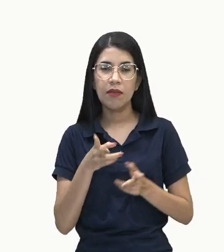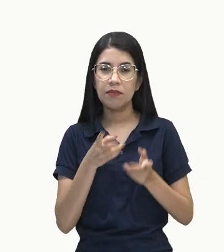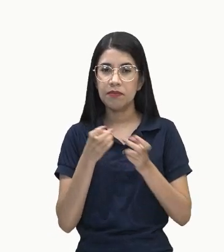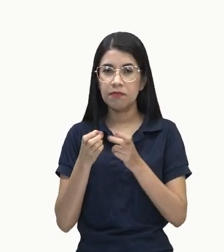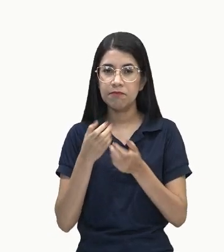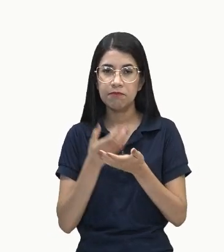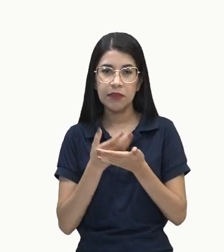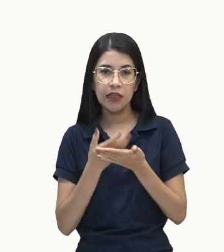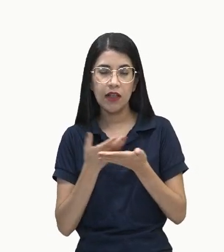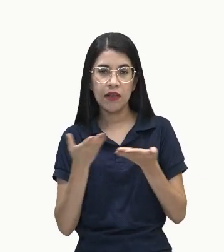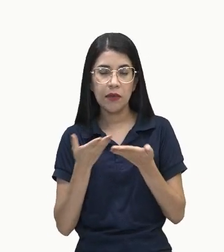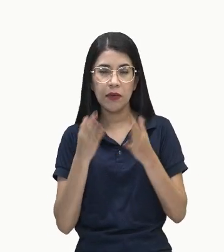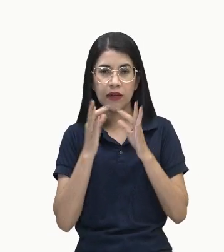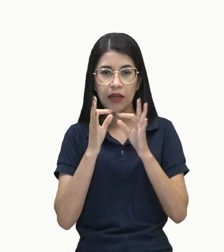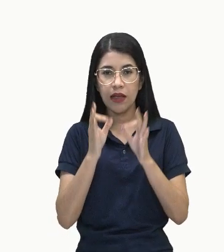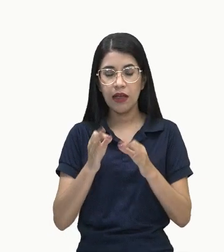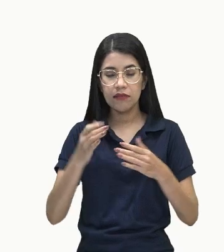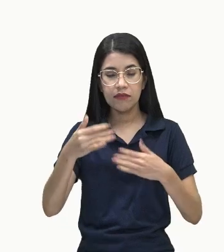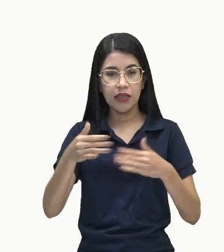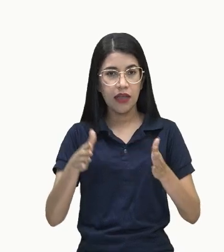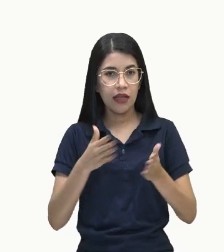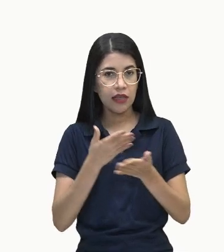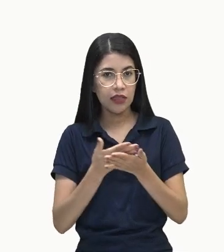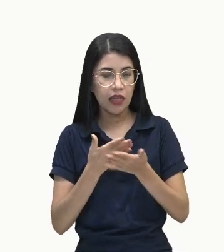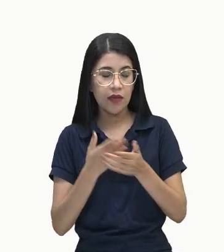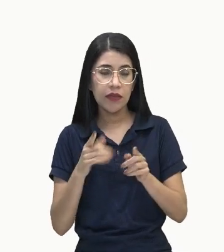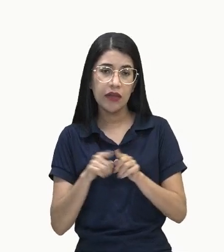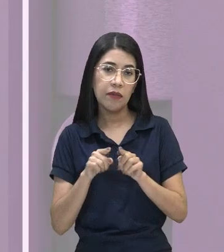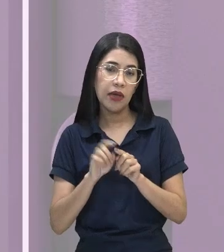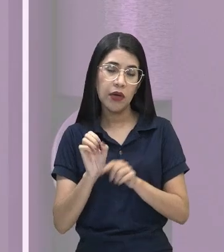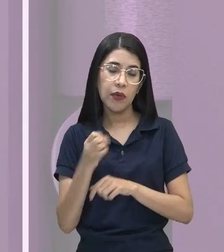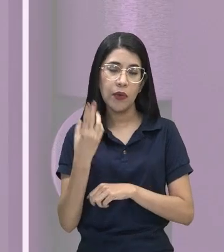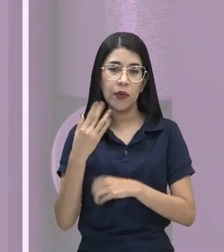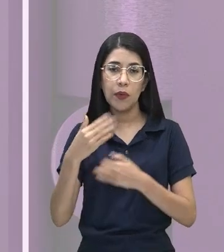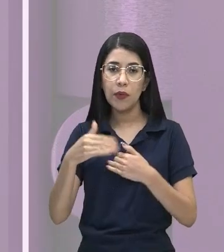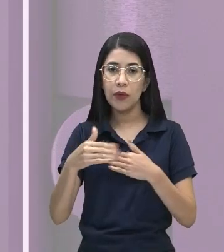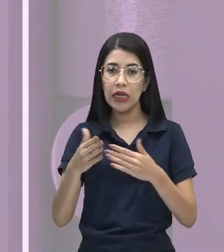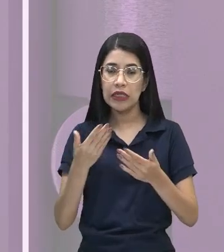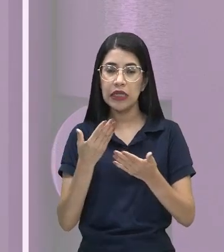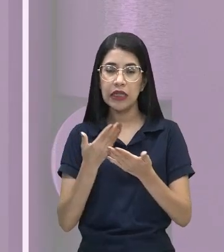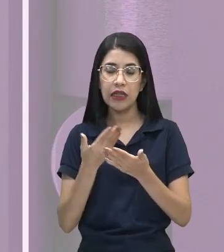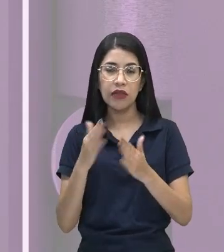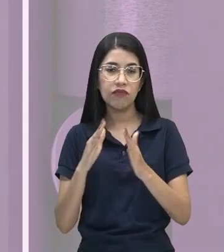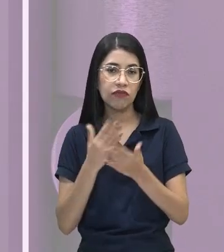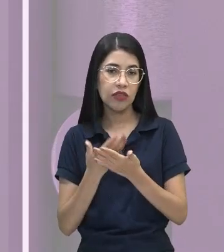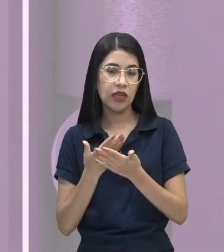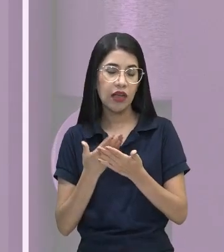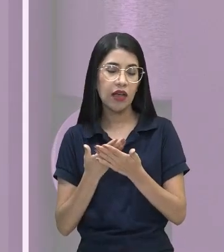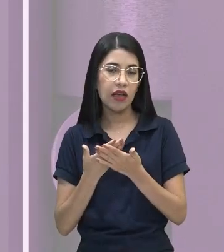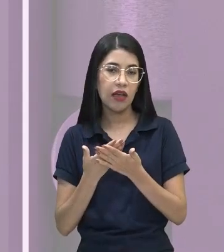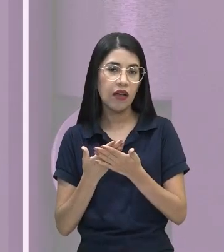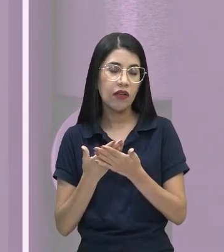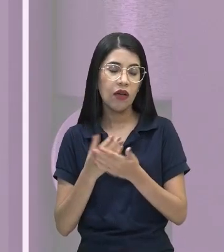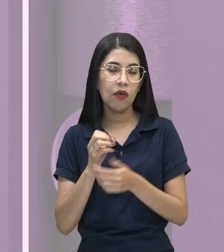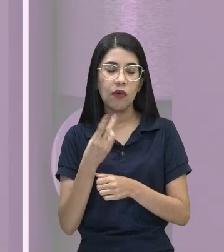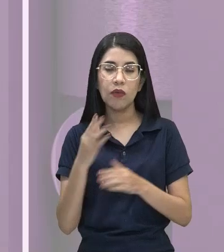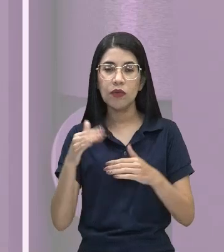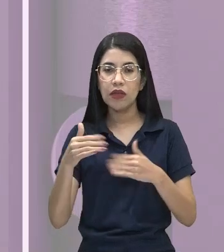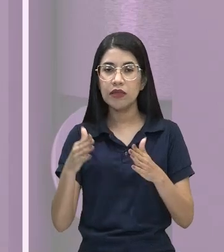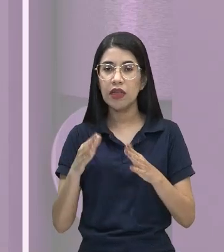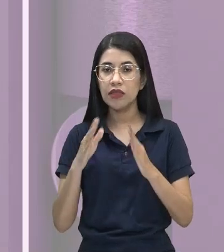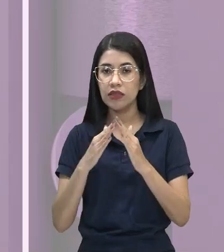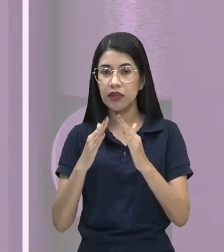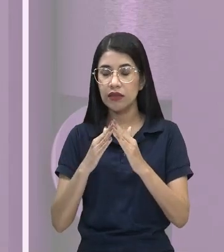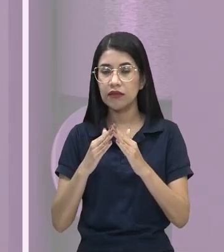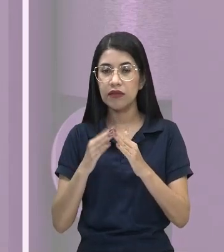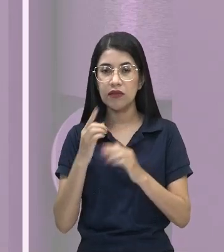aula em uma sala de aula ou até mesmo em uma sala na sua casa. Bem, se você reparar bem, você vai ter uma parede à